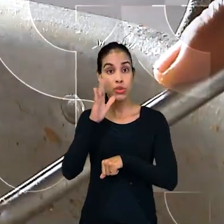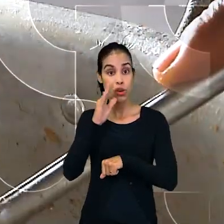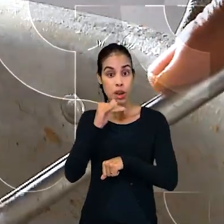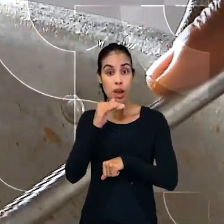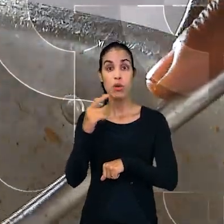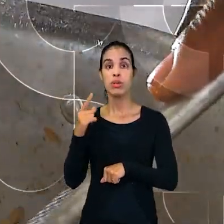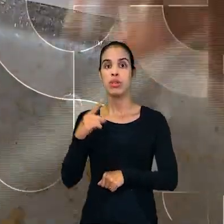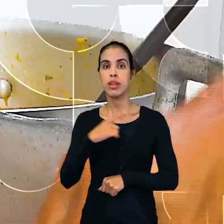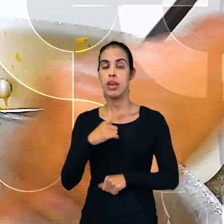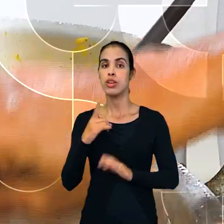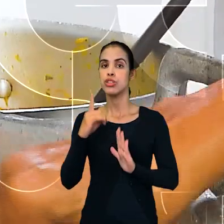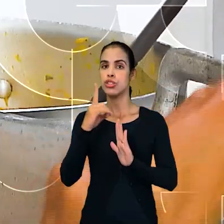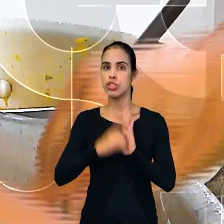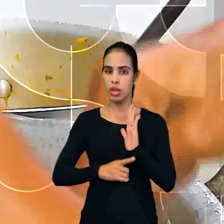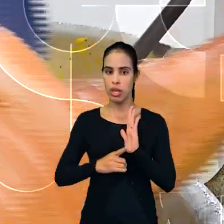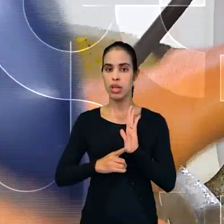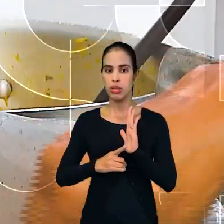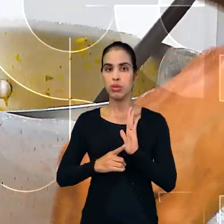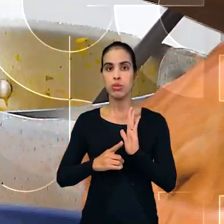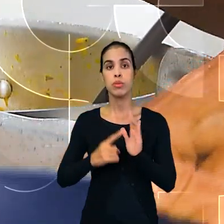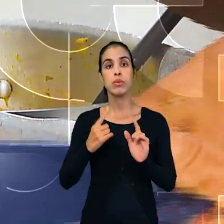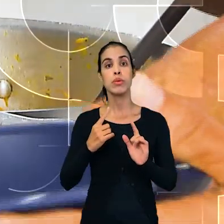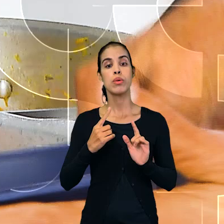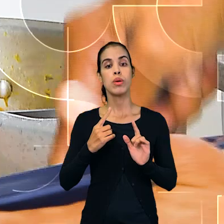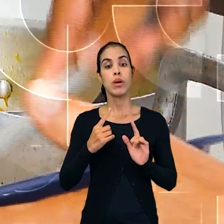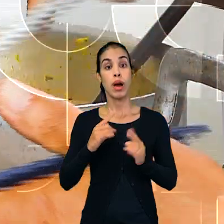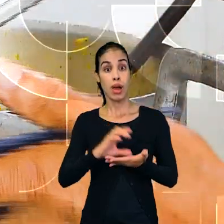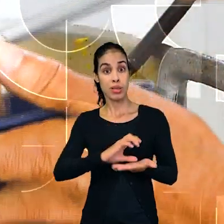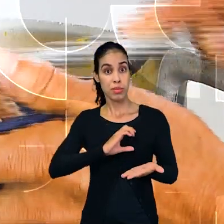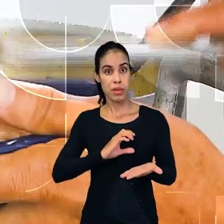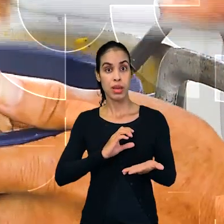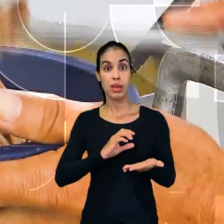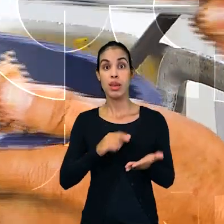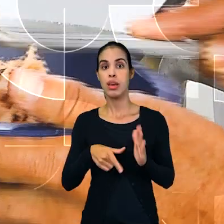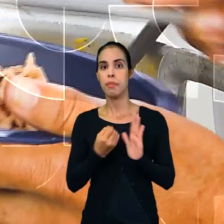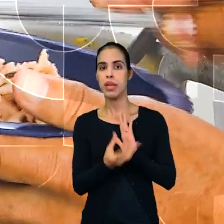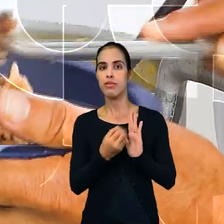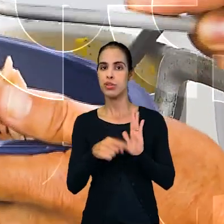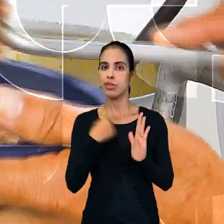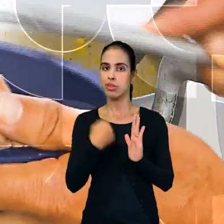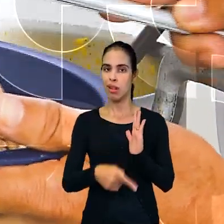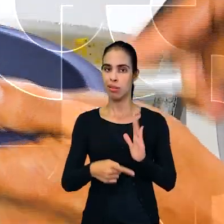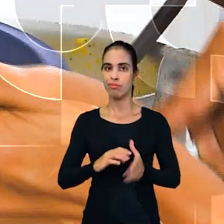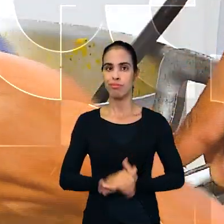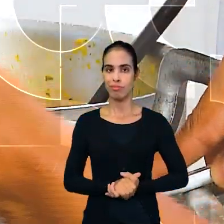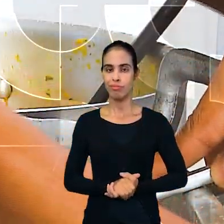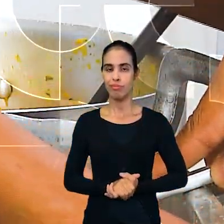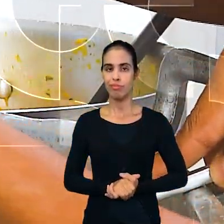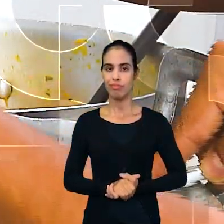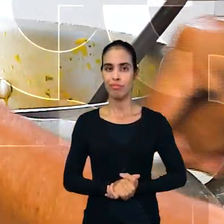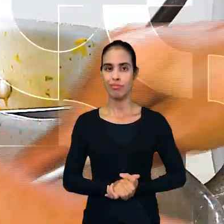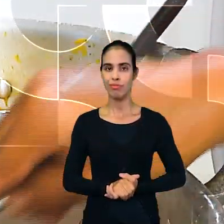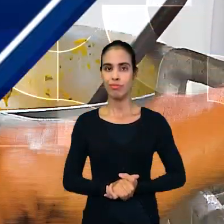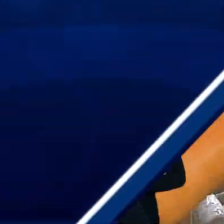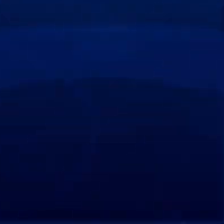merendeira aposentada que obteve direito à indenização por ter tido o benefício cancelado pela empresa. Não saia